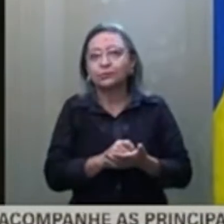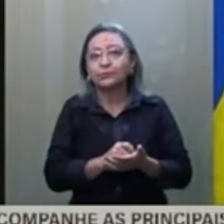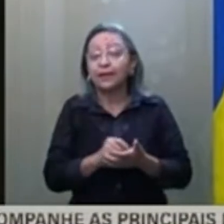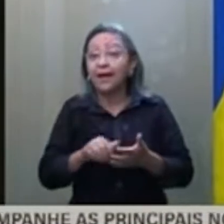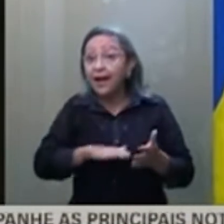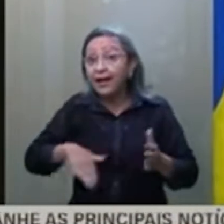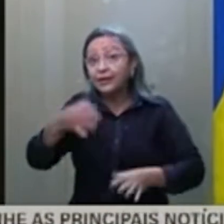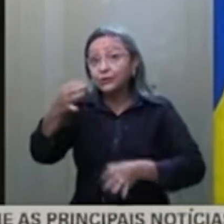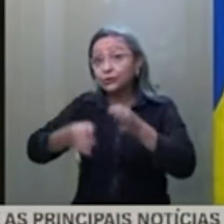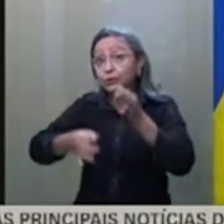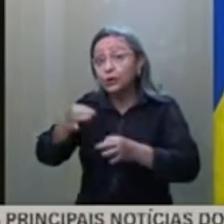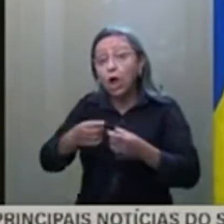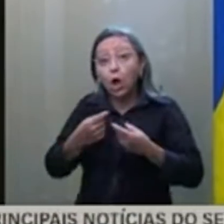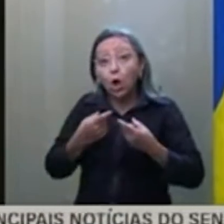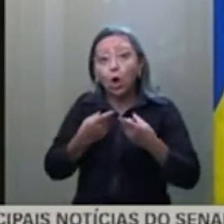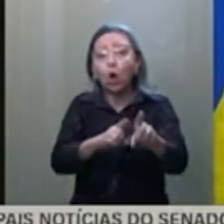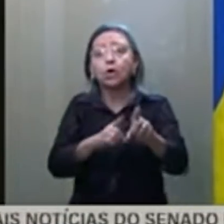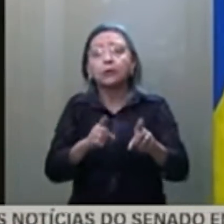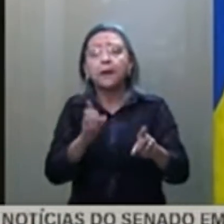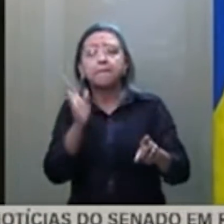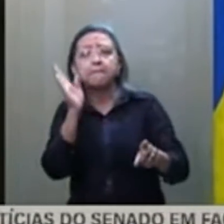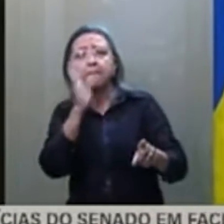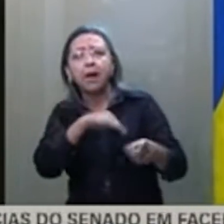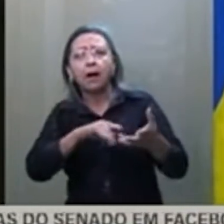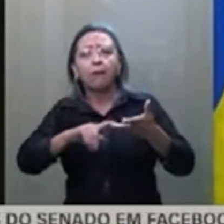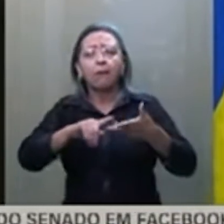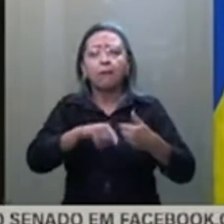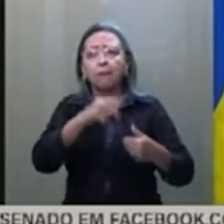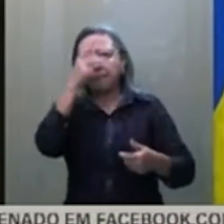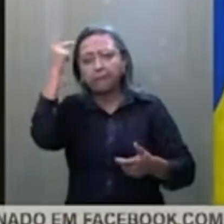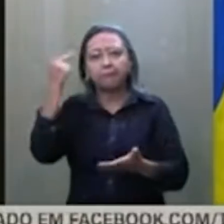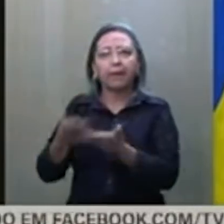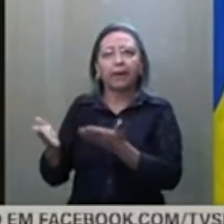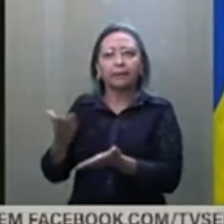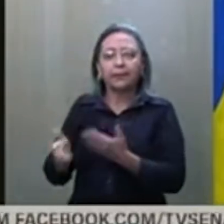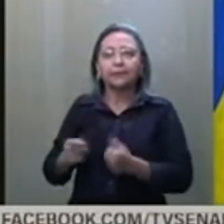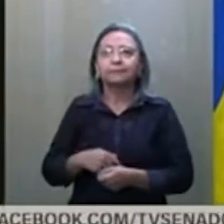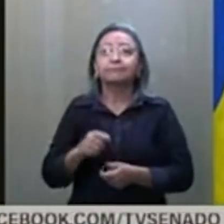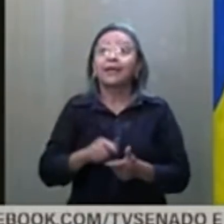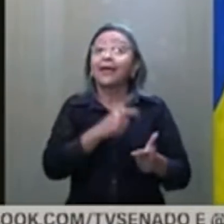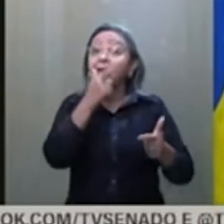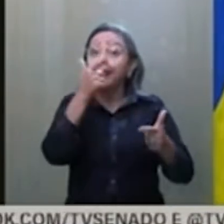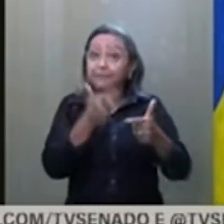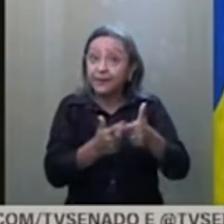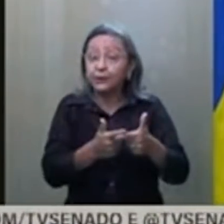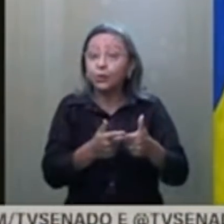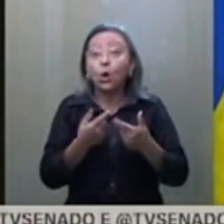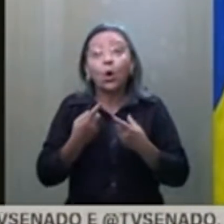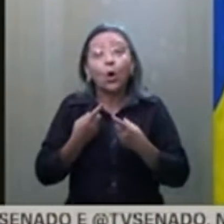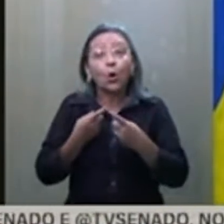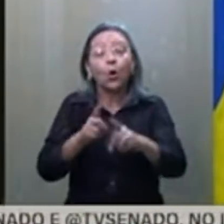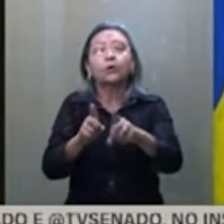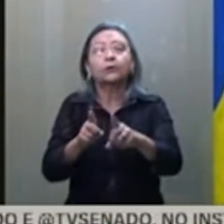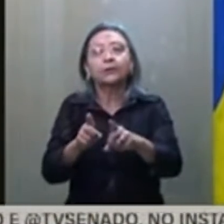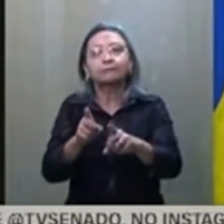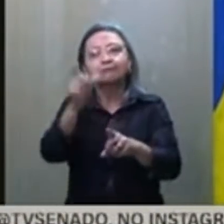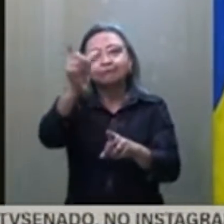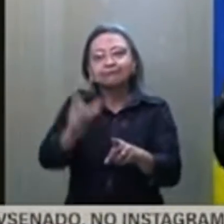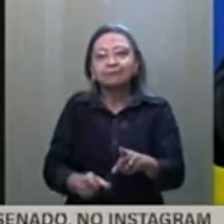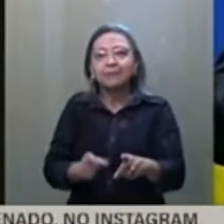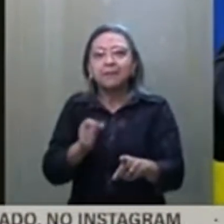jurídica contra maus perdedores repito contra maus